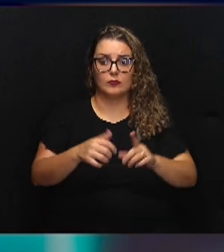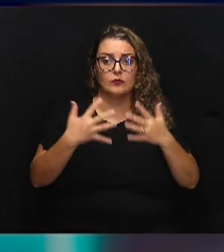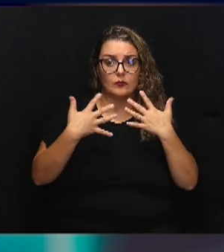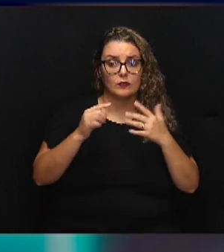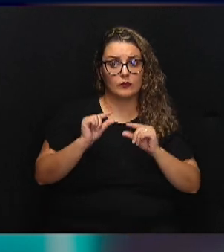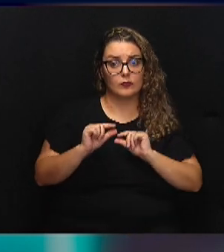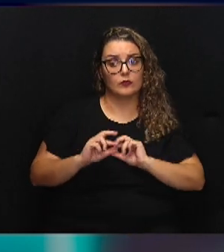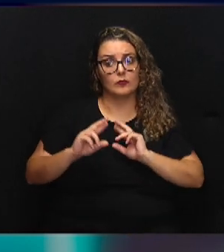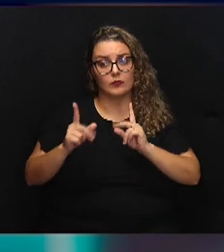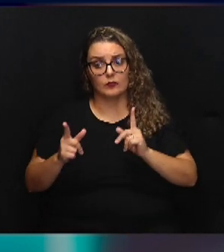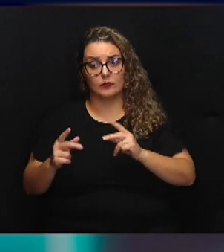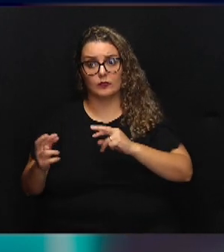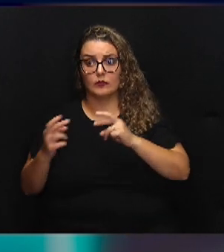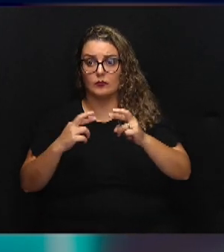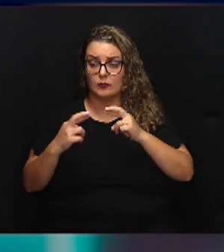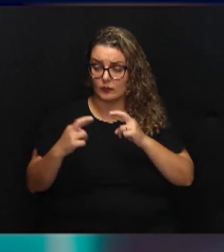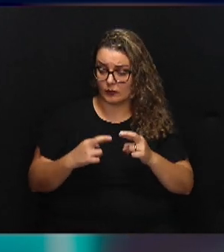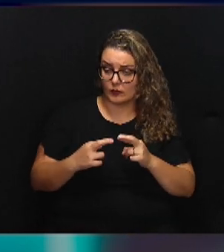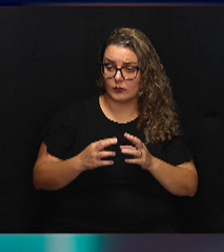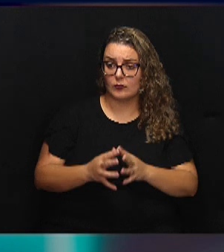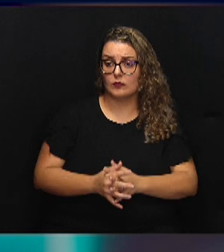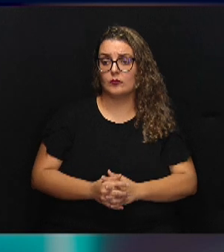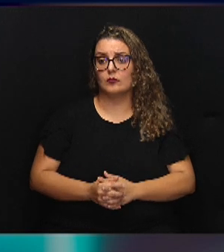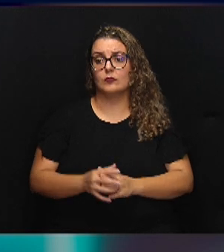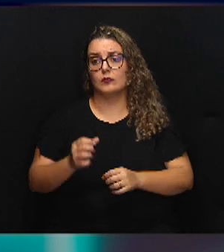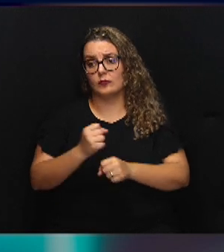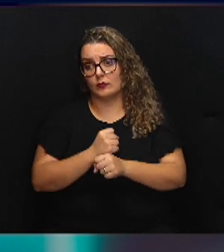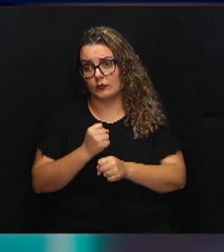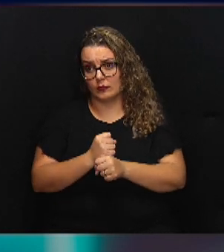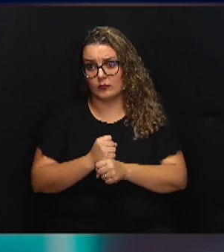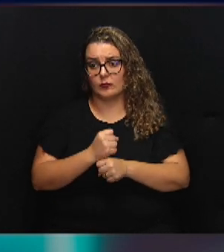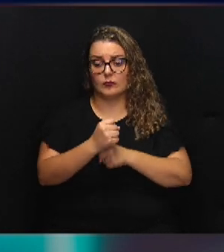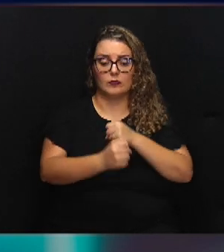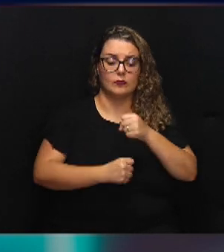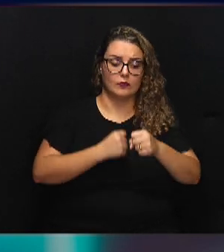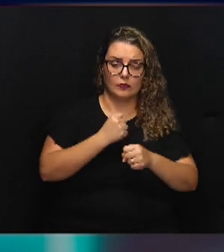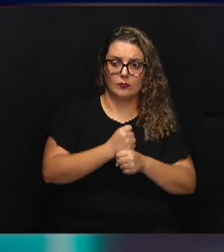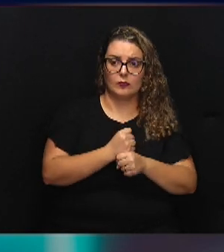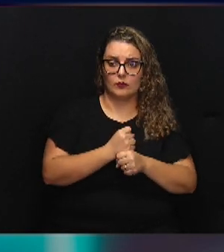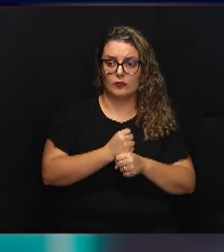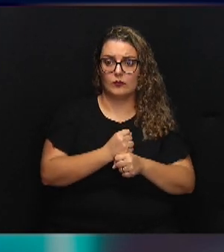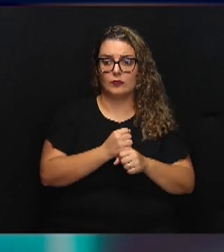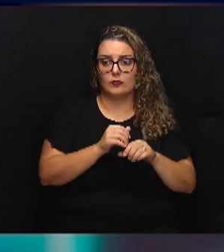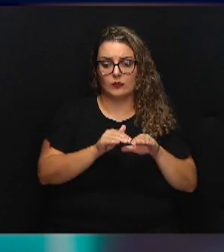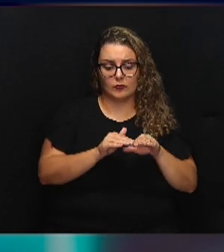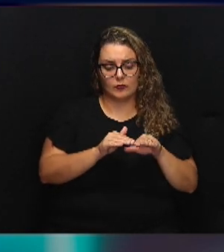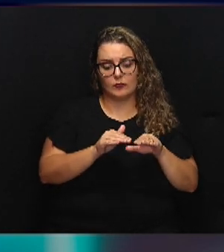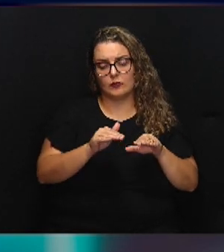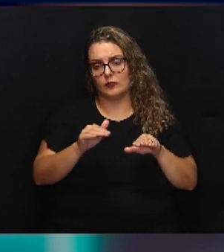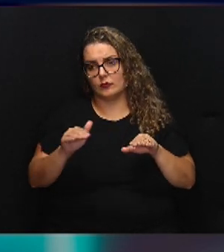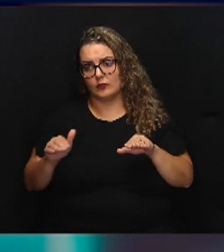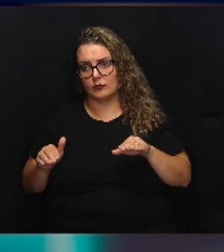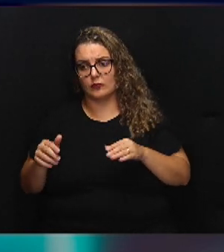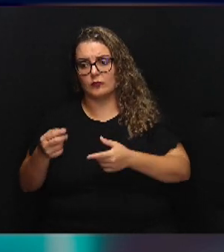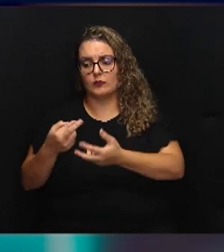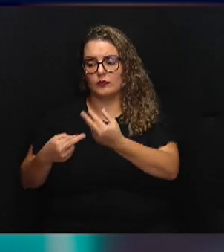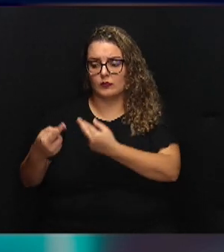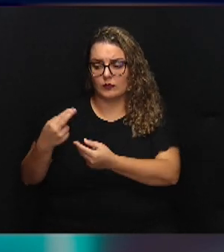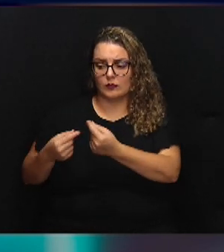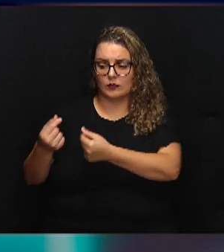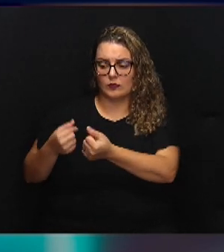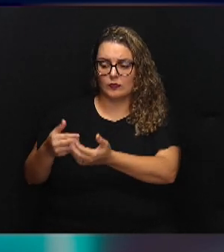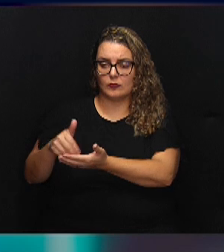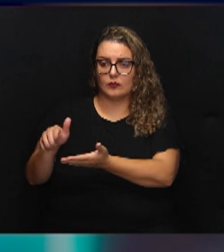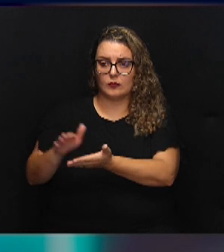atípico, assim, levando em consideração o ano, né? Durante o ano a gente tem uma tendência de uma constância no valor de multas, porém,